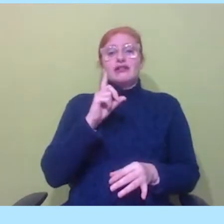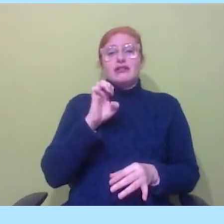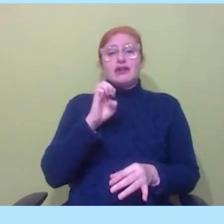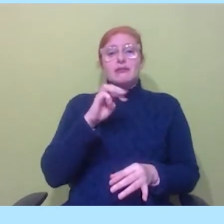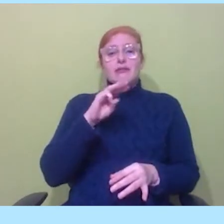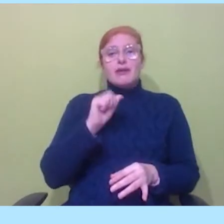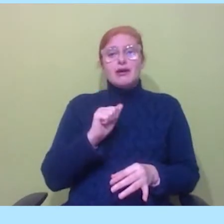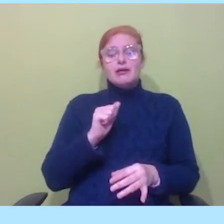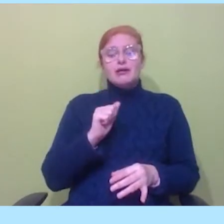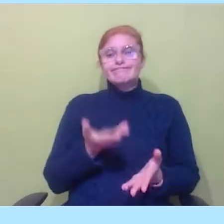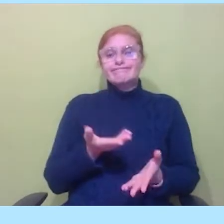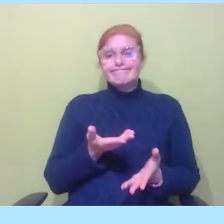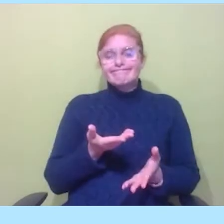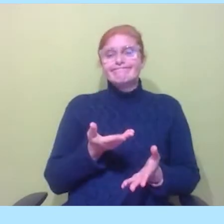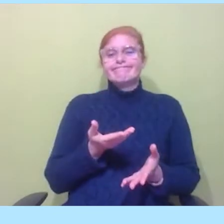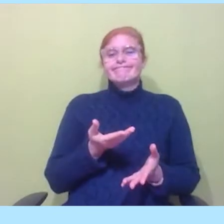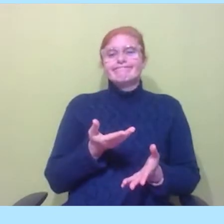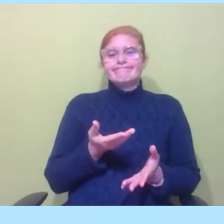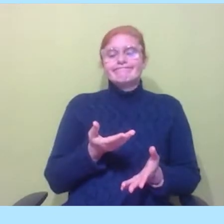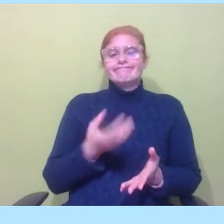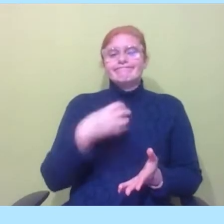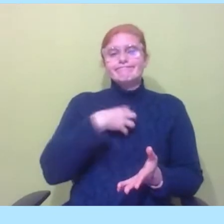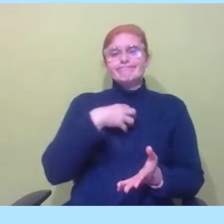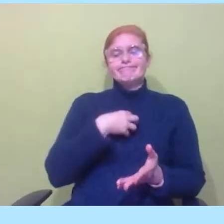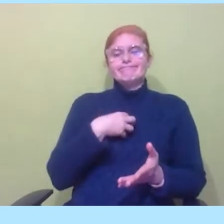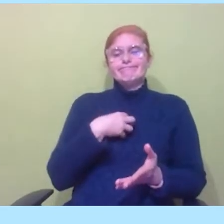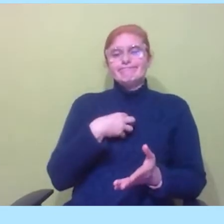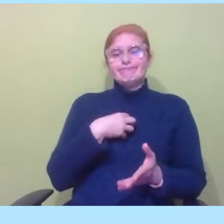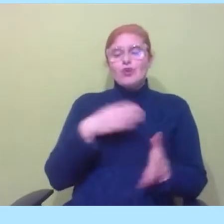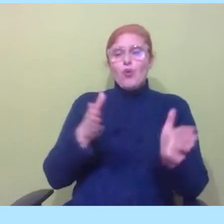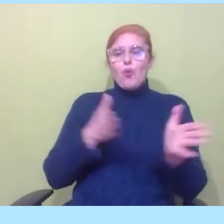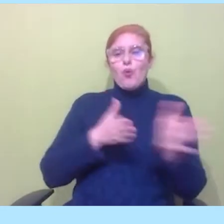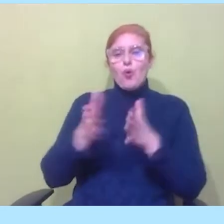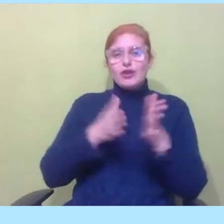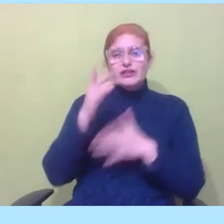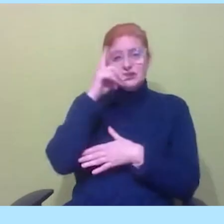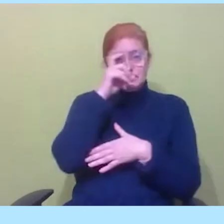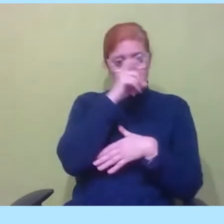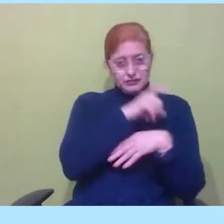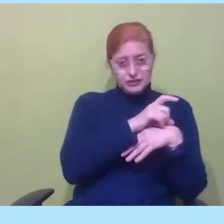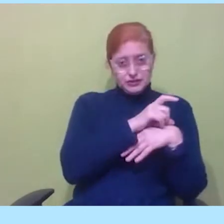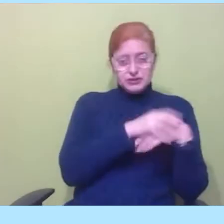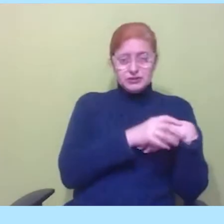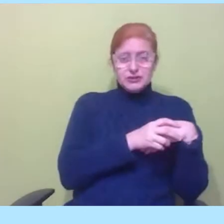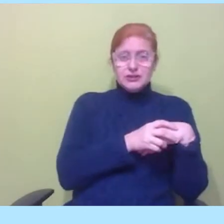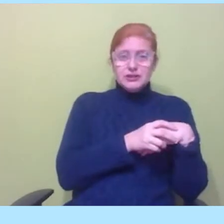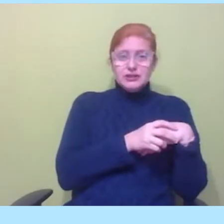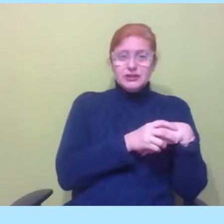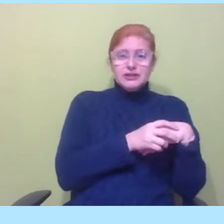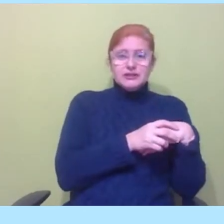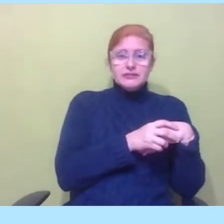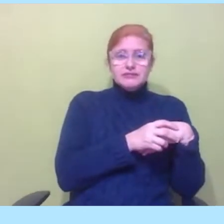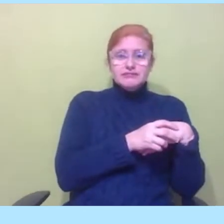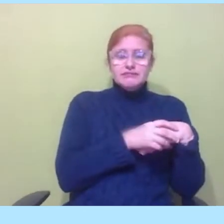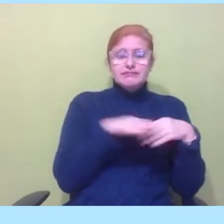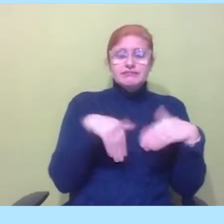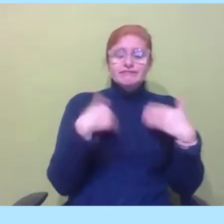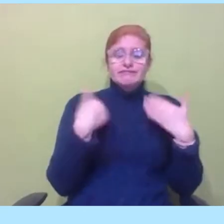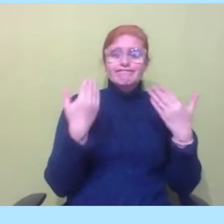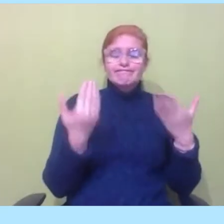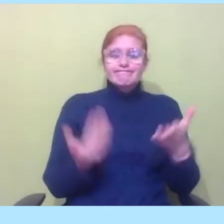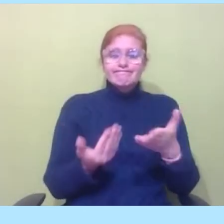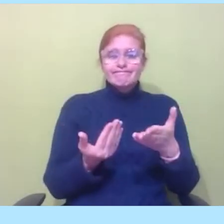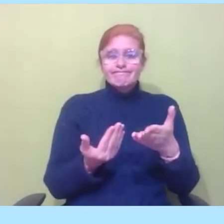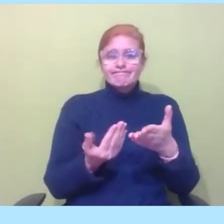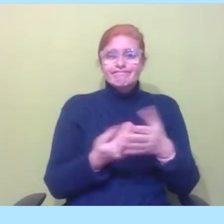No sentido de que o acesso é muito difícil, e aí a gente entra de novo, né,